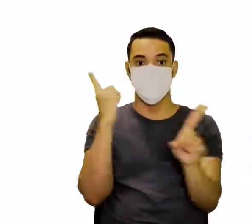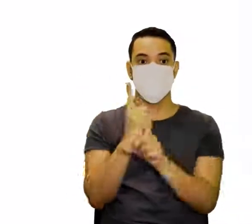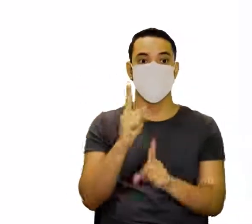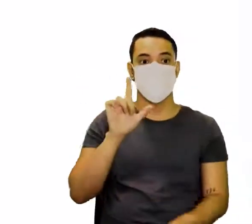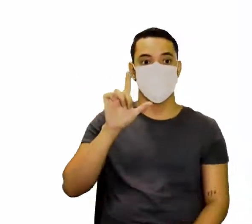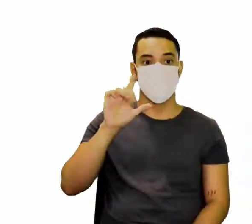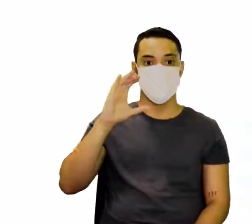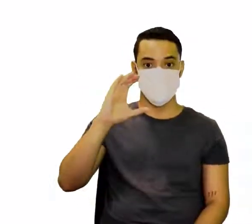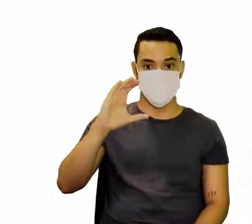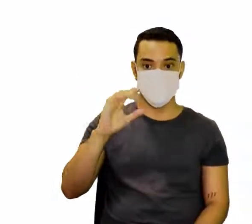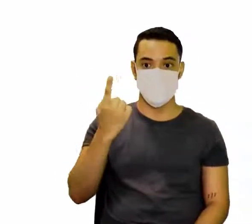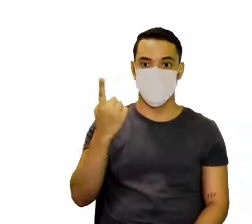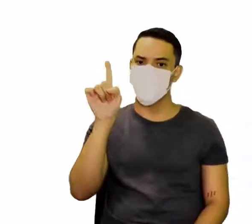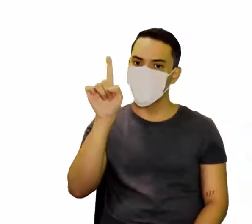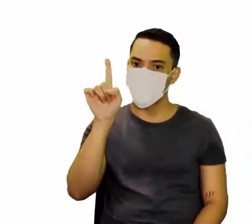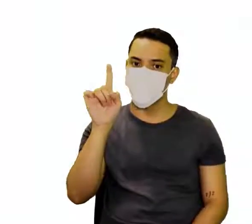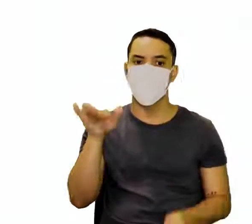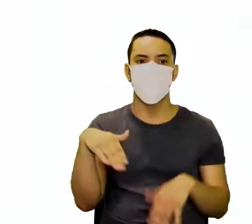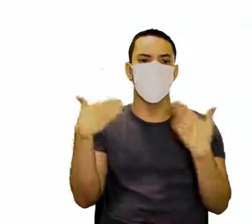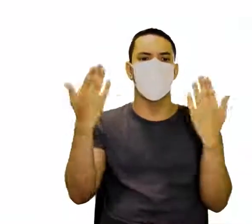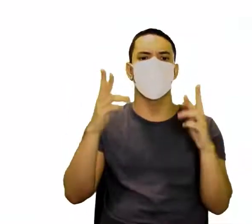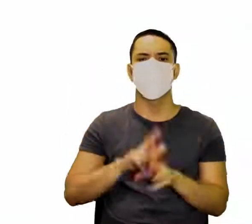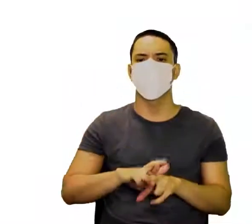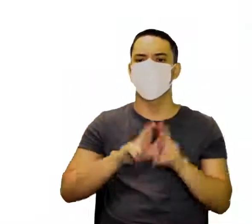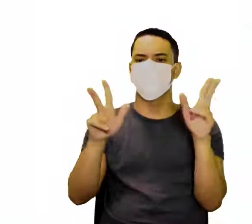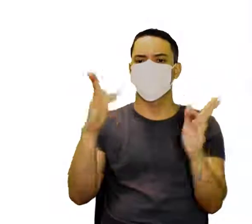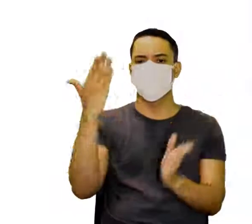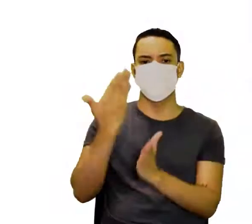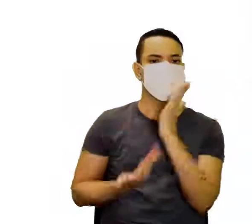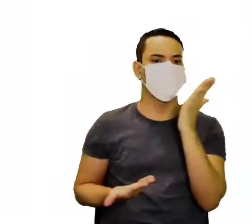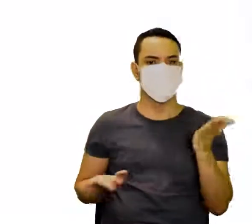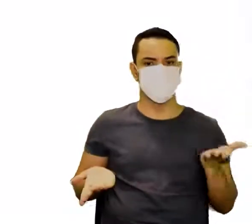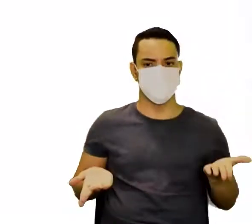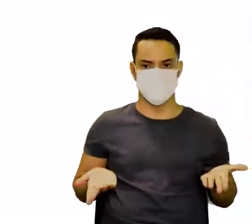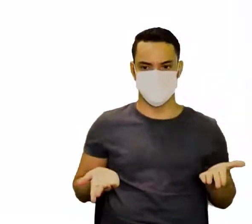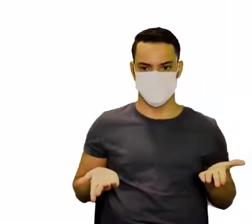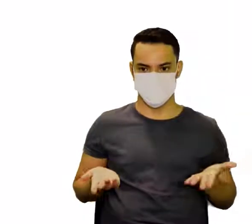é 1. Então, qual vai ser a diferença perdida aí, pessoal?